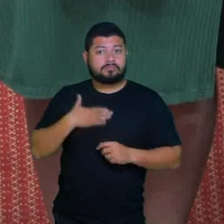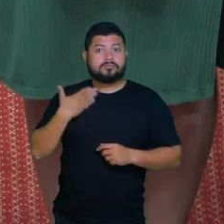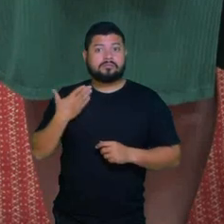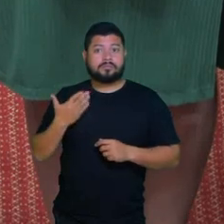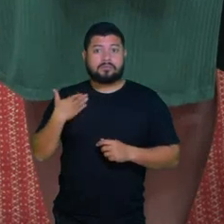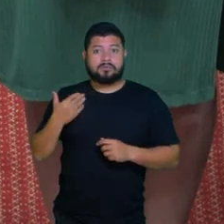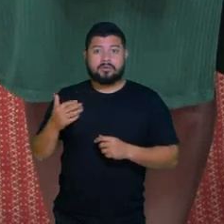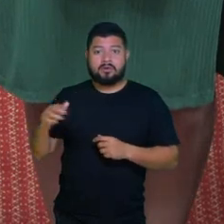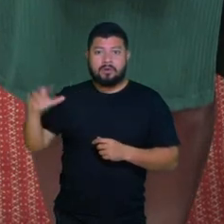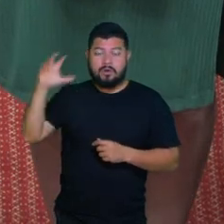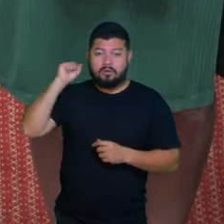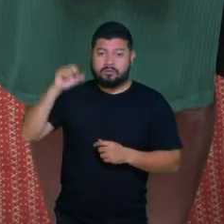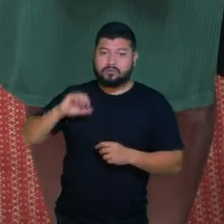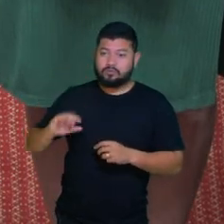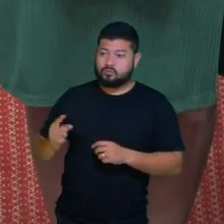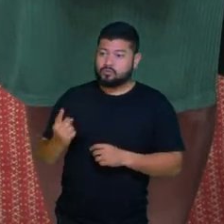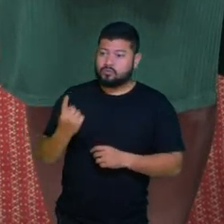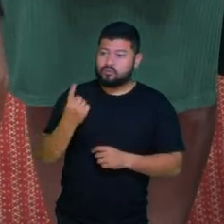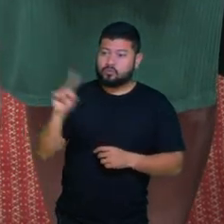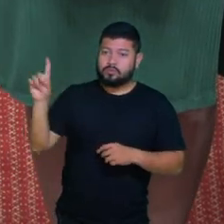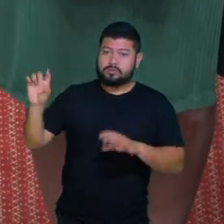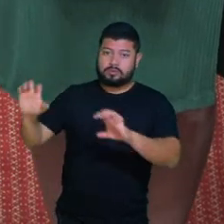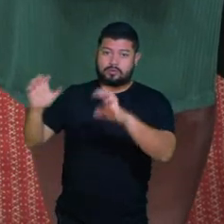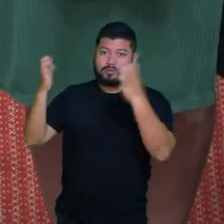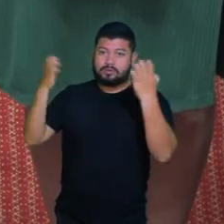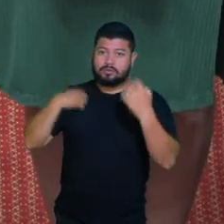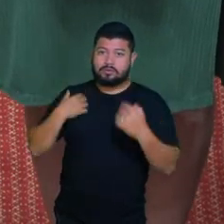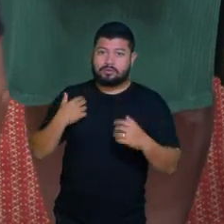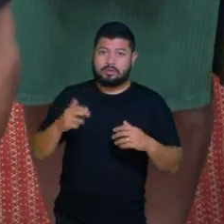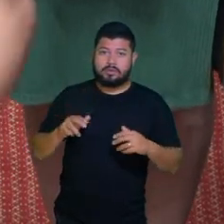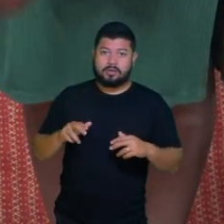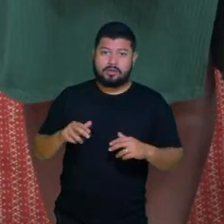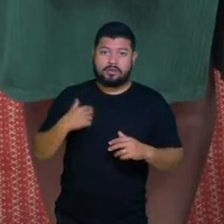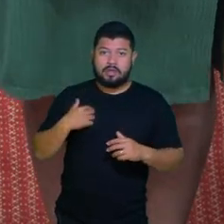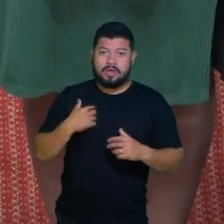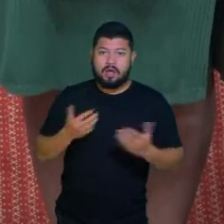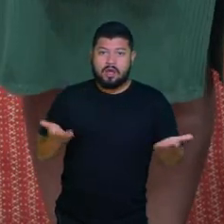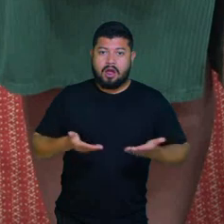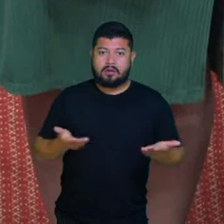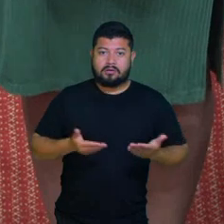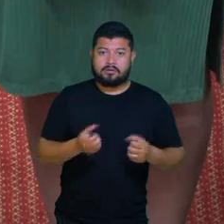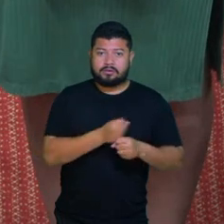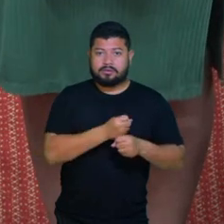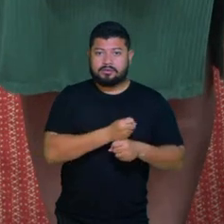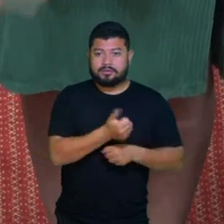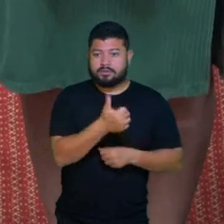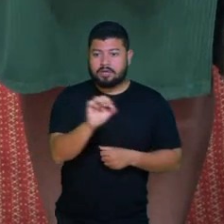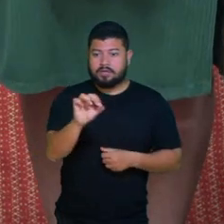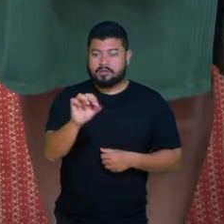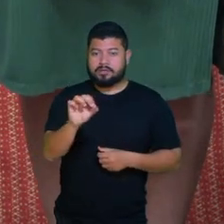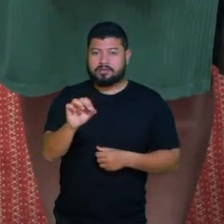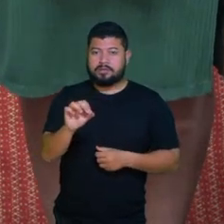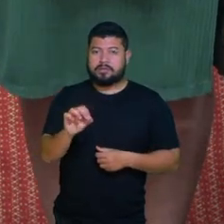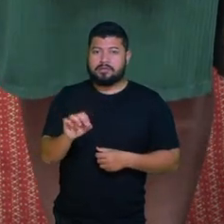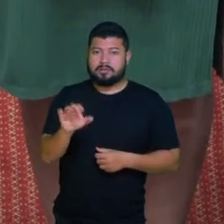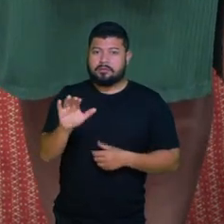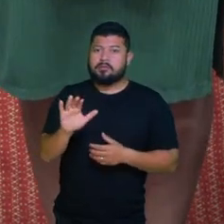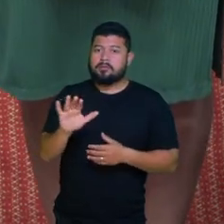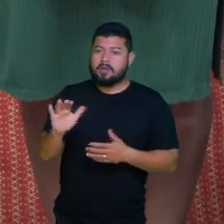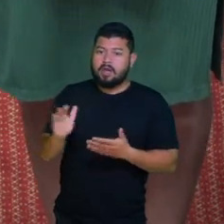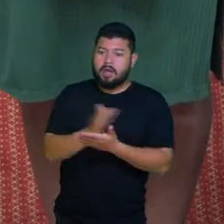no último evento que eu fui parece que eu não ouvi muita diferença 10 anos depois mas ouvi algumas